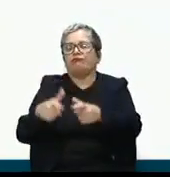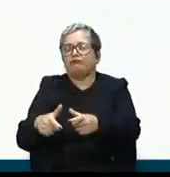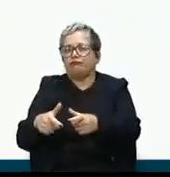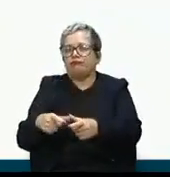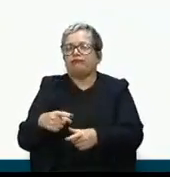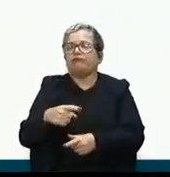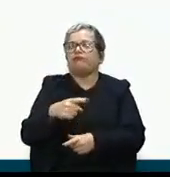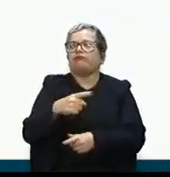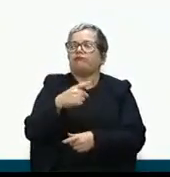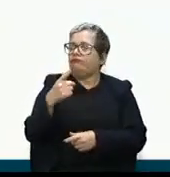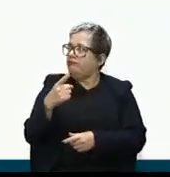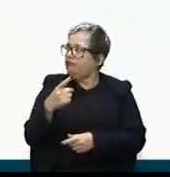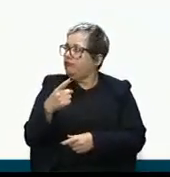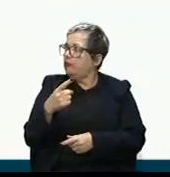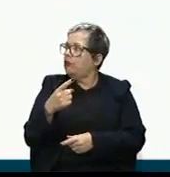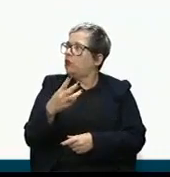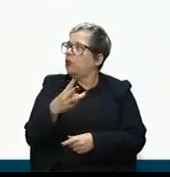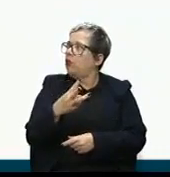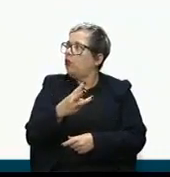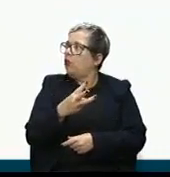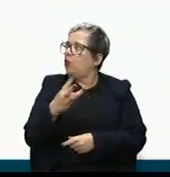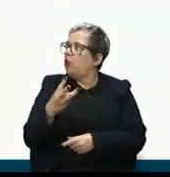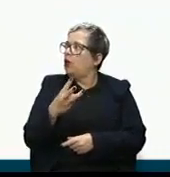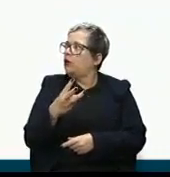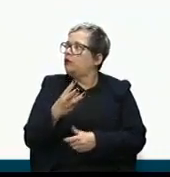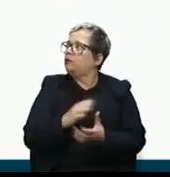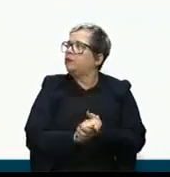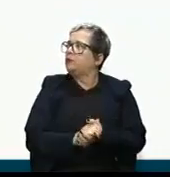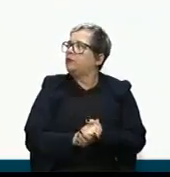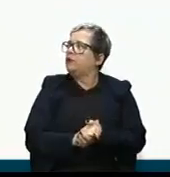1 mais 3 vai resultar em 4,